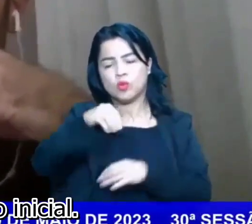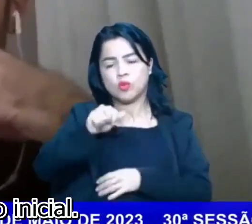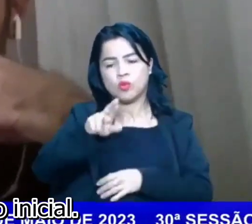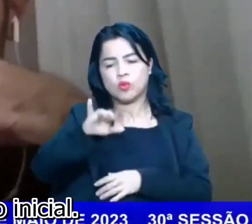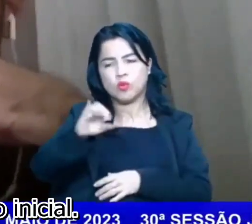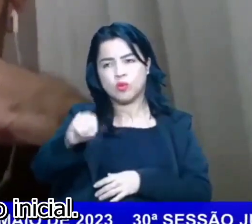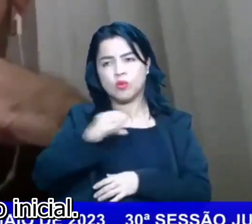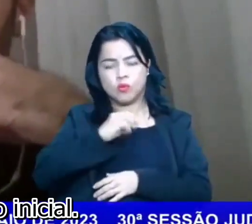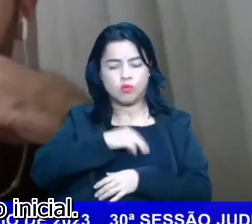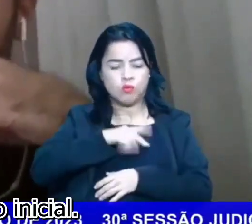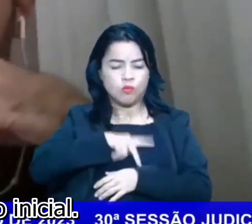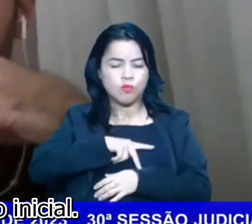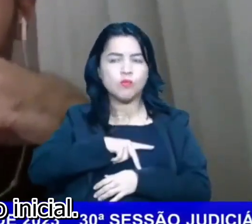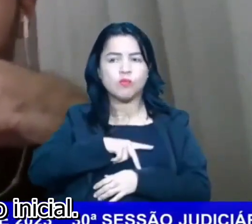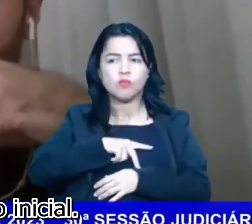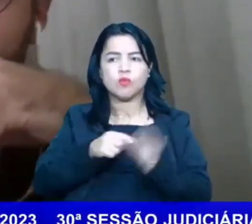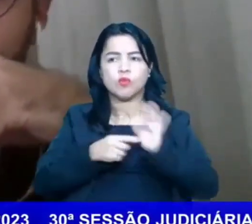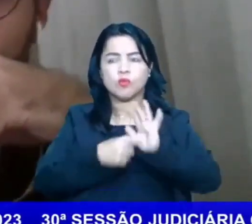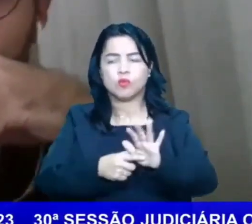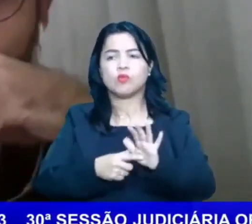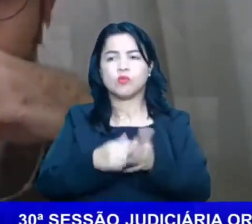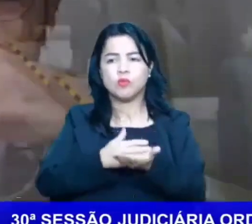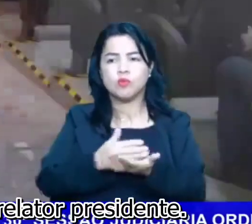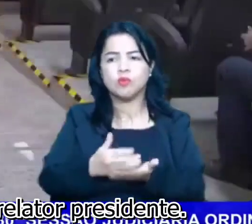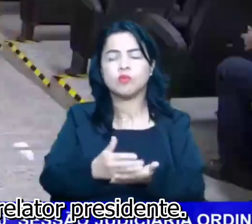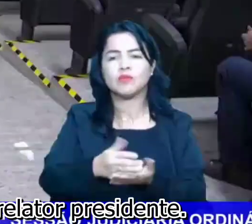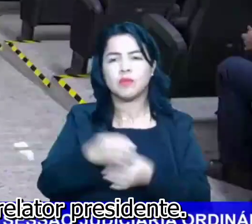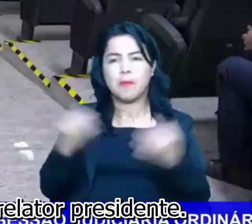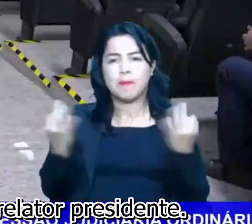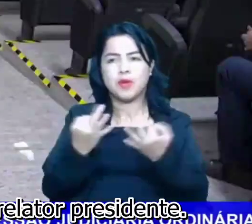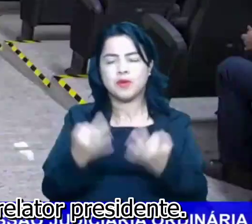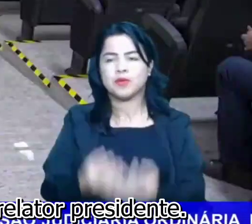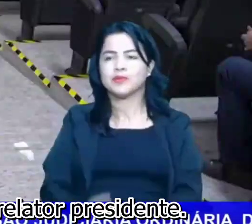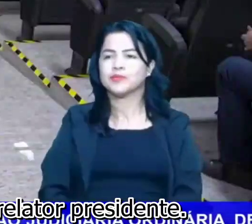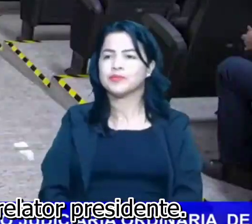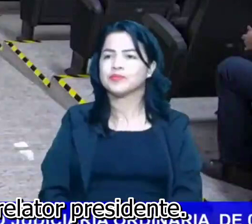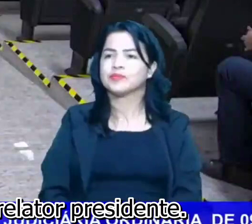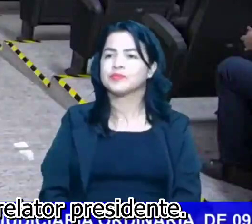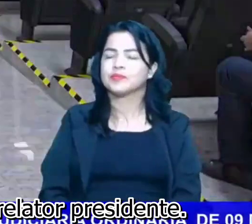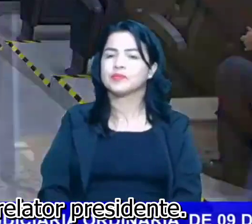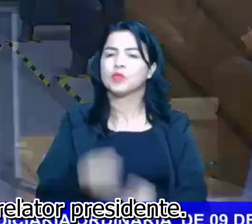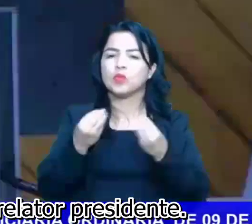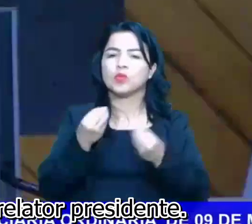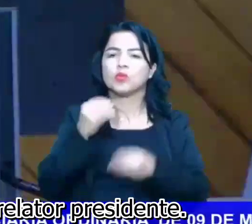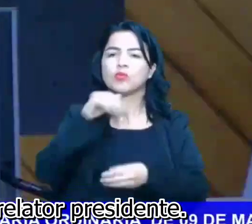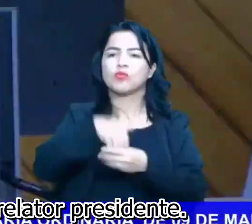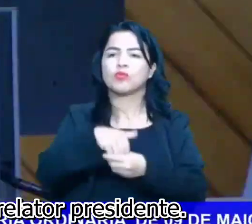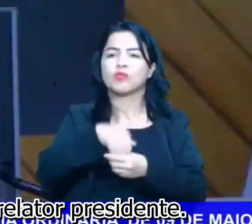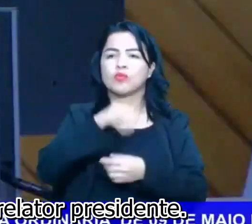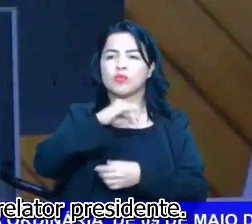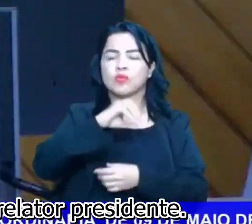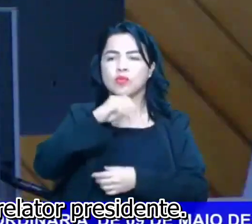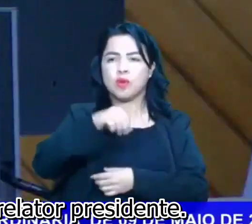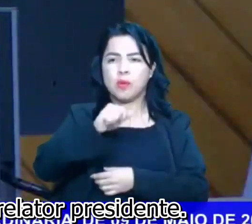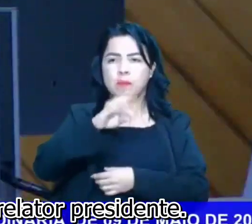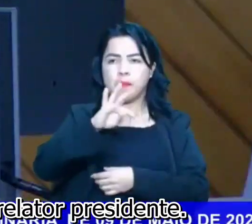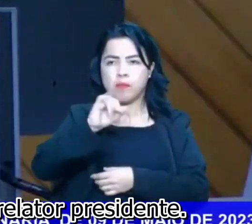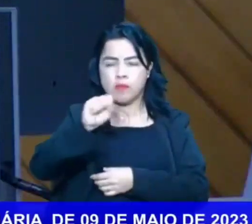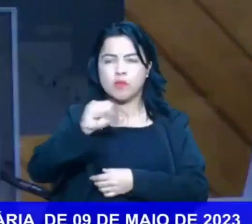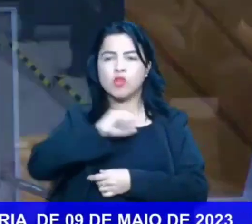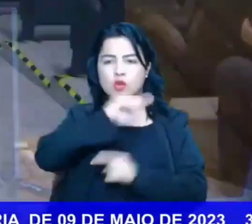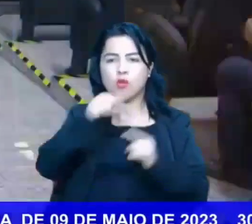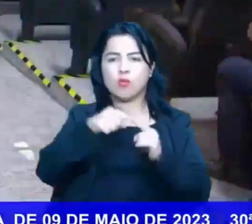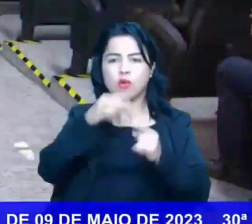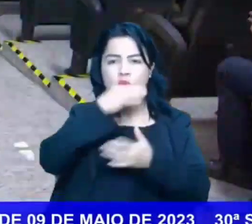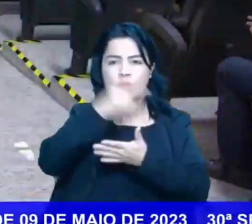o Ministério Público reformulou a sua posição inicial. Perfeito. Como vota o juiz Matias Neto? Eu acompanho o relator, presidente.